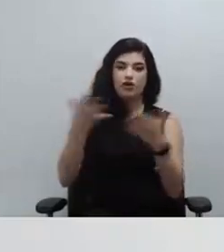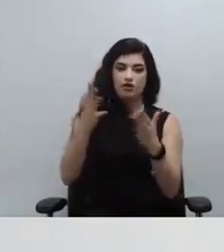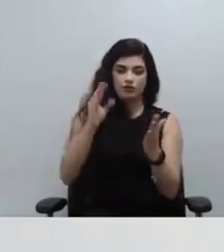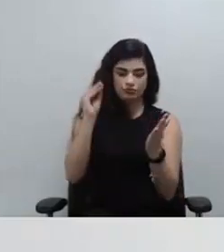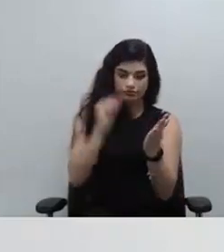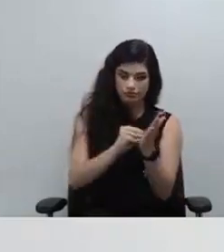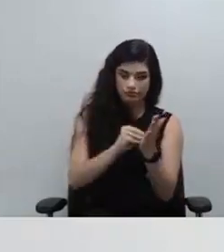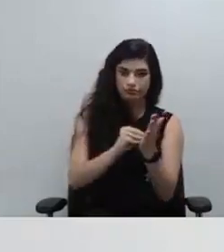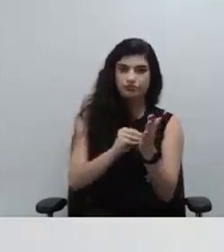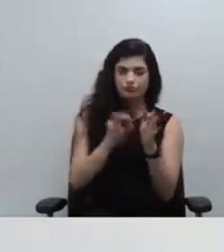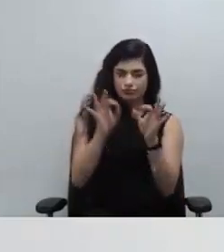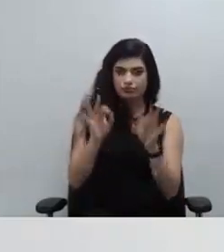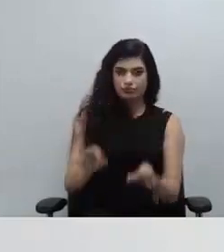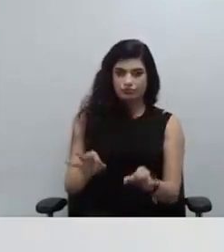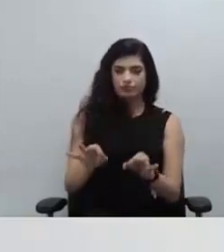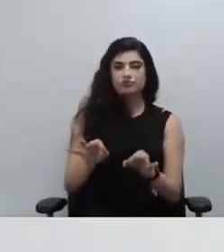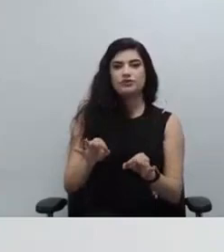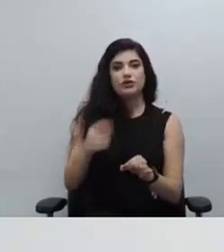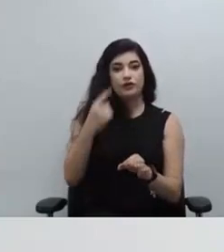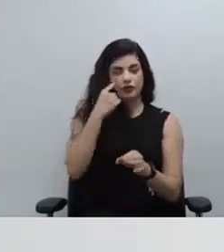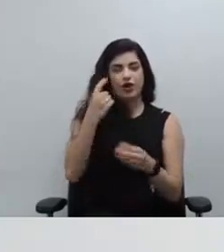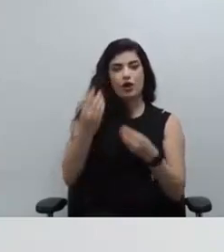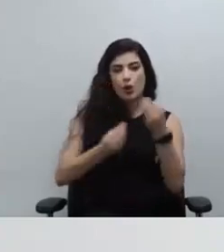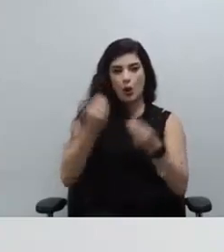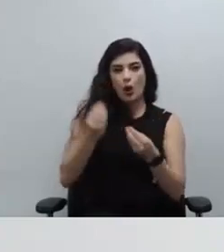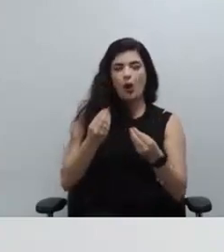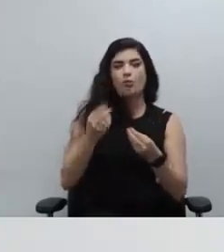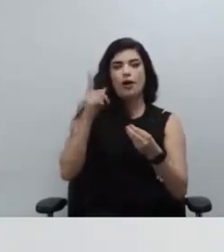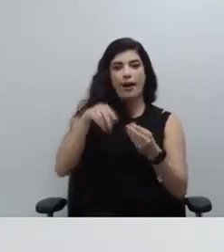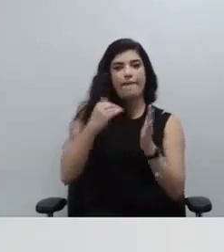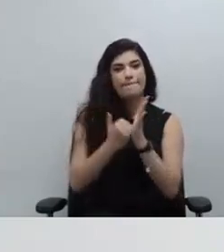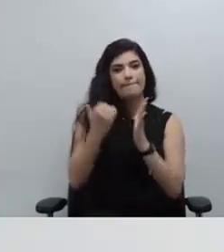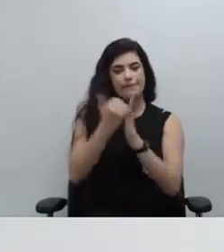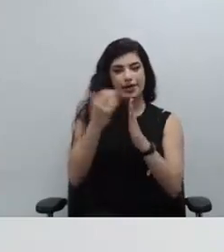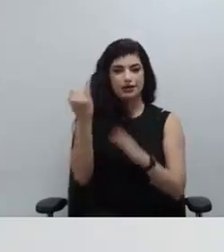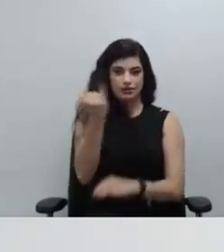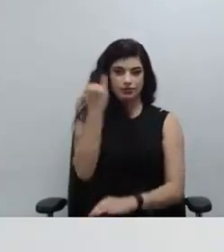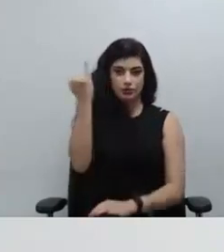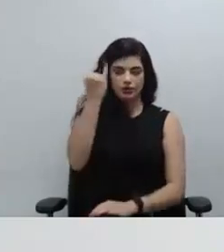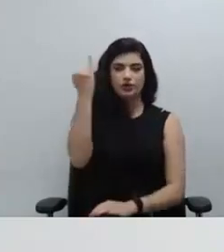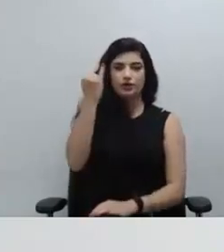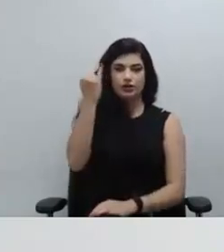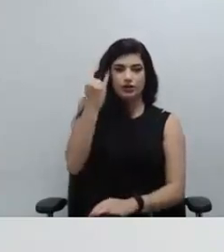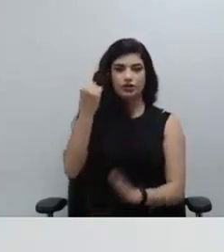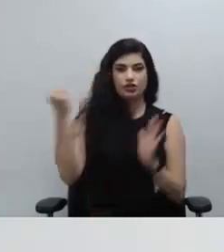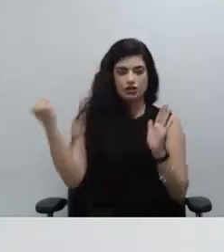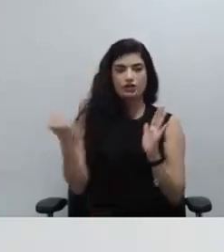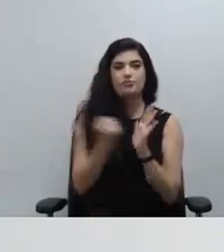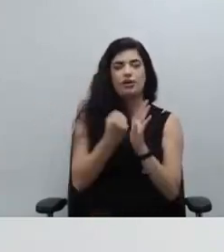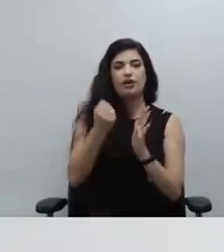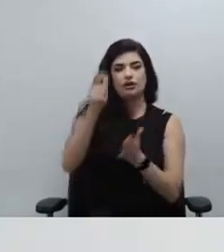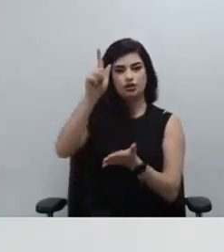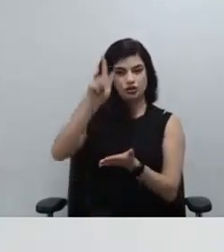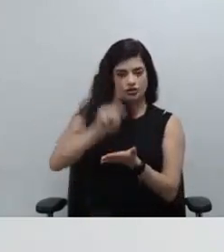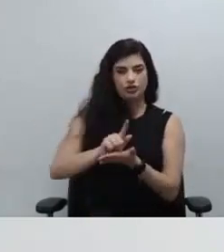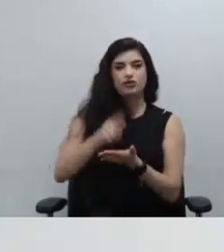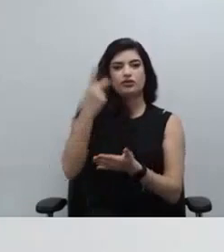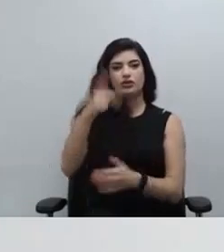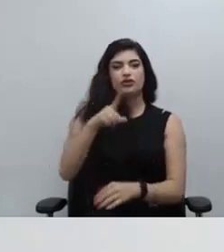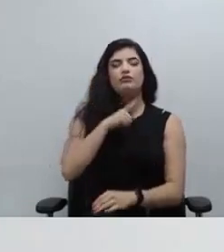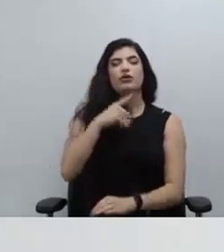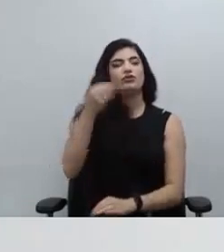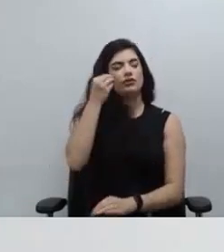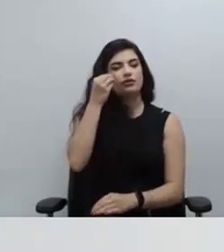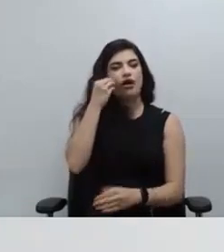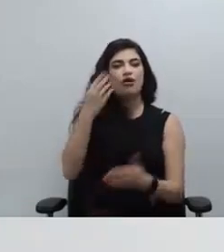anotado a realização, a publicização, que é o mais importante, como marca dessa gestão, na tentativa do